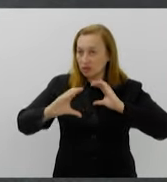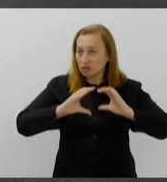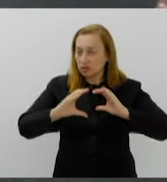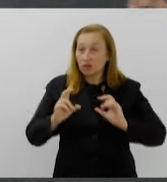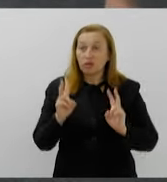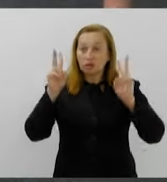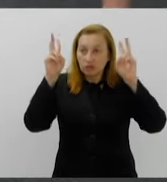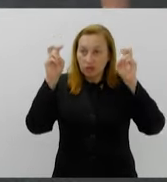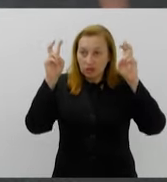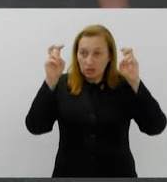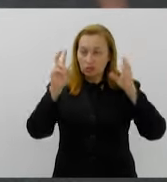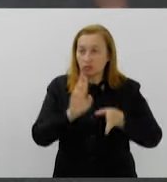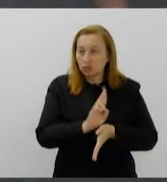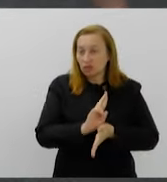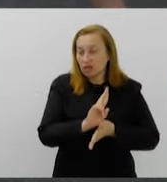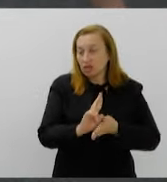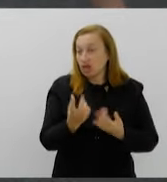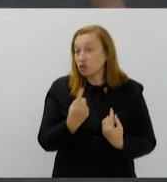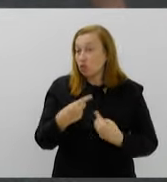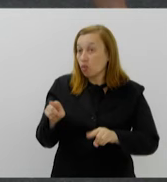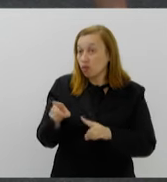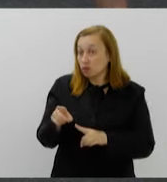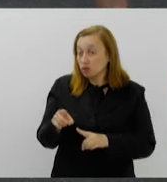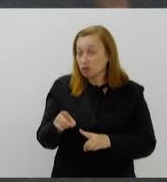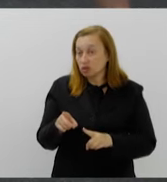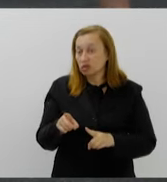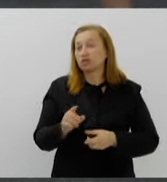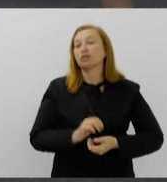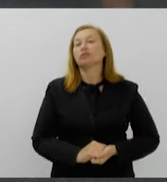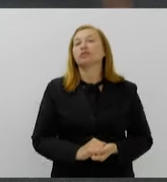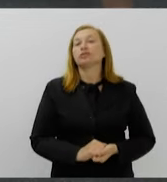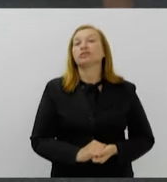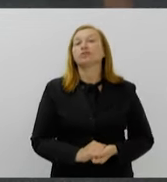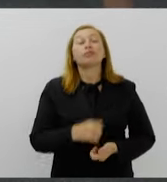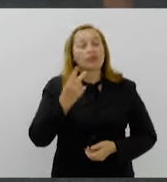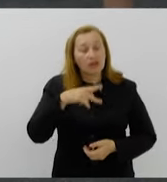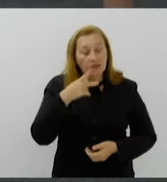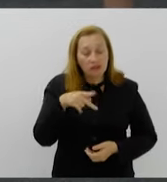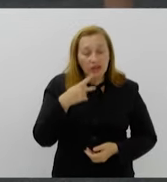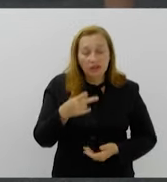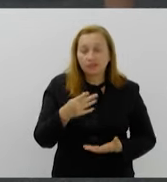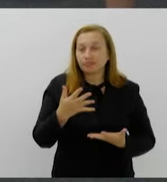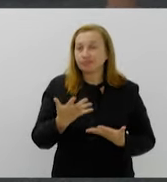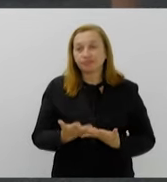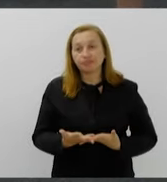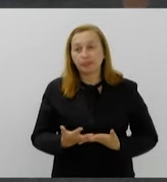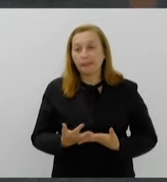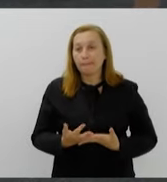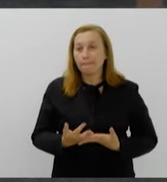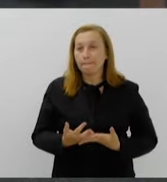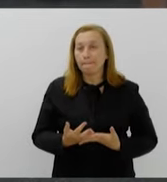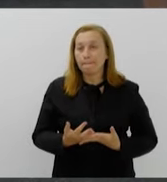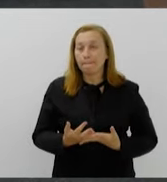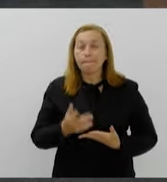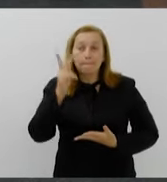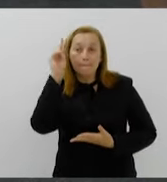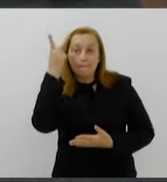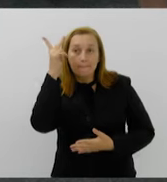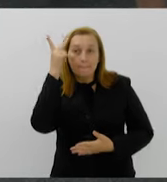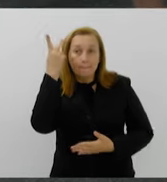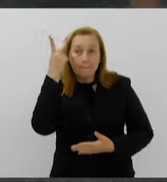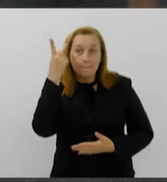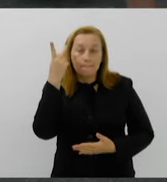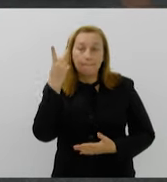raciais combatendo Portanto o racismo falando eh da história